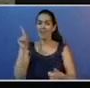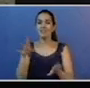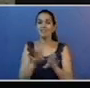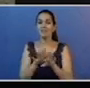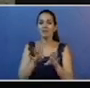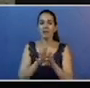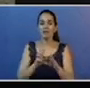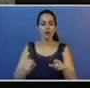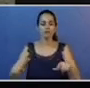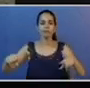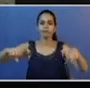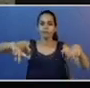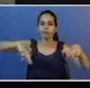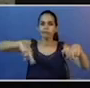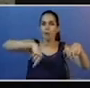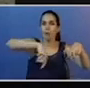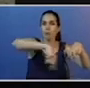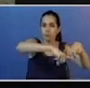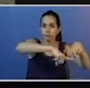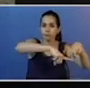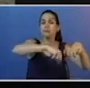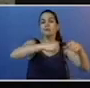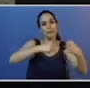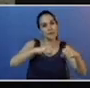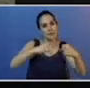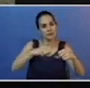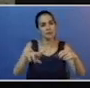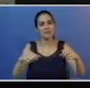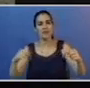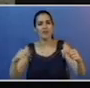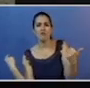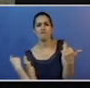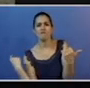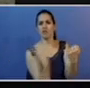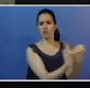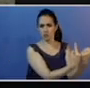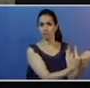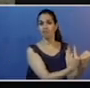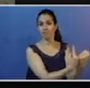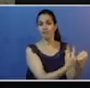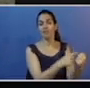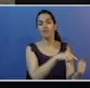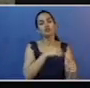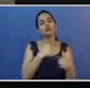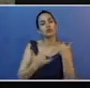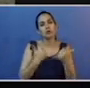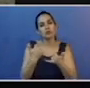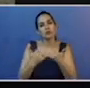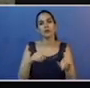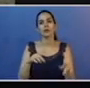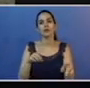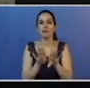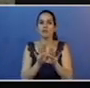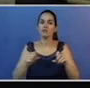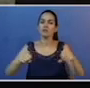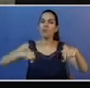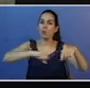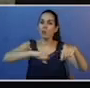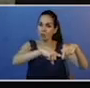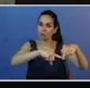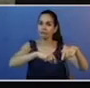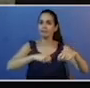você tem que fazer o gol aonde? No campo adversário. Então você tem que entrar com todos os jogadores, né, e tentar fazer o gol, que é jogar a bola